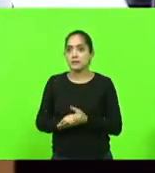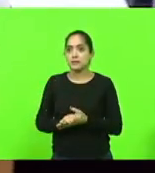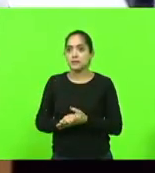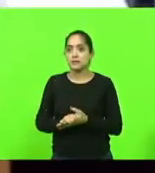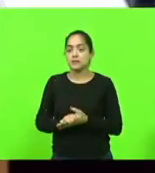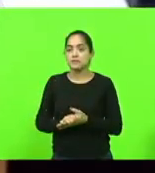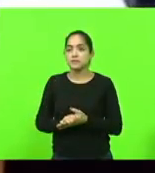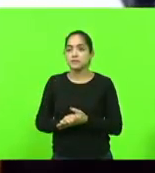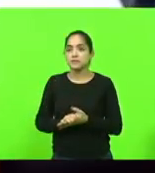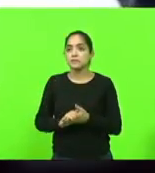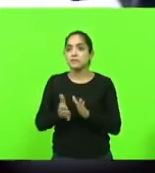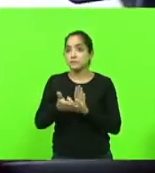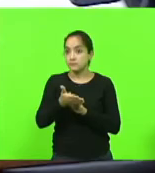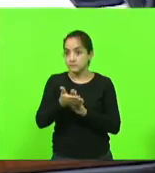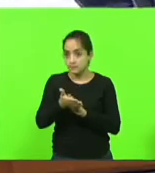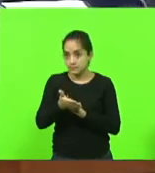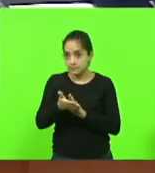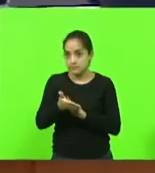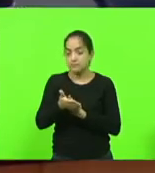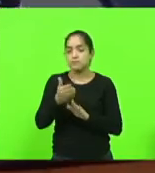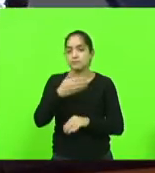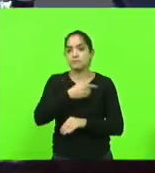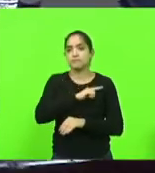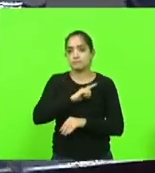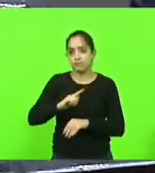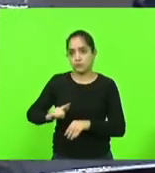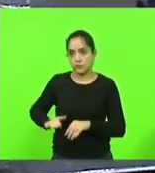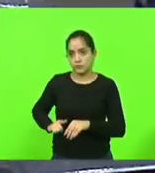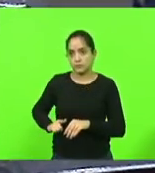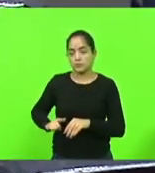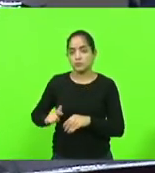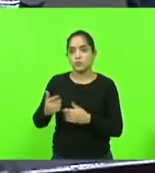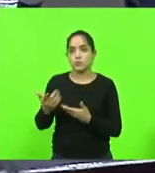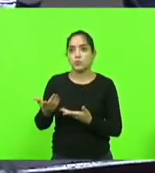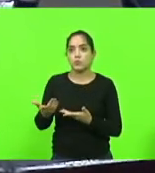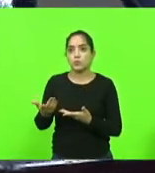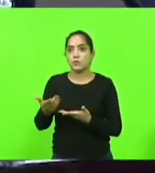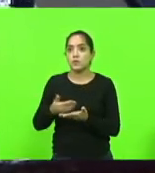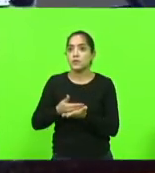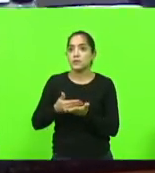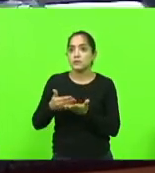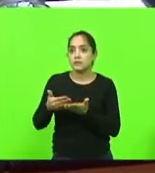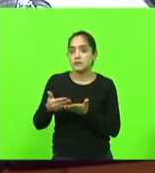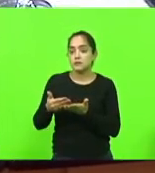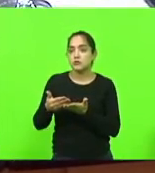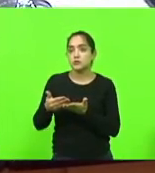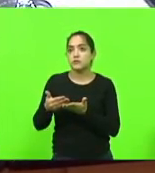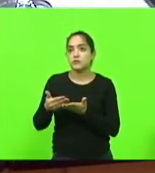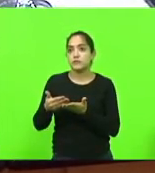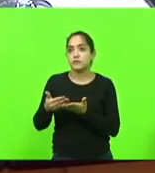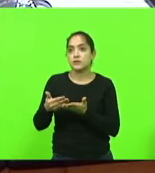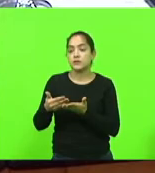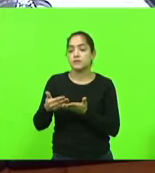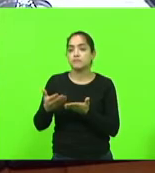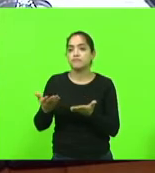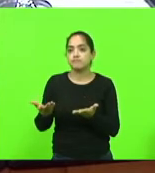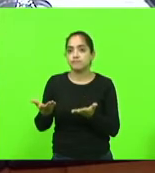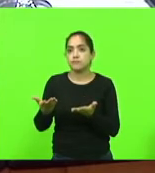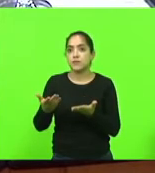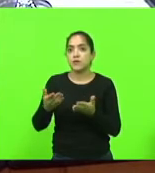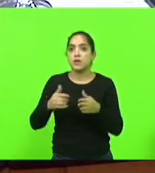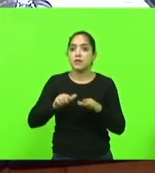quero parabenizar o governador Moisés pela iniciativa de fazer esse